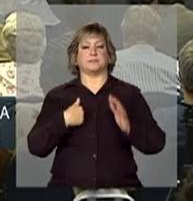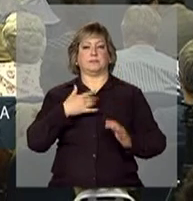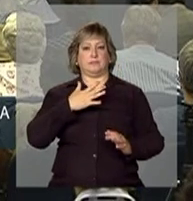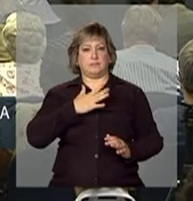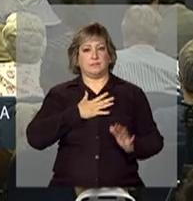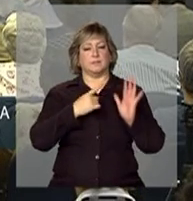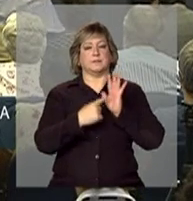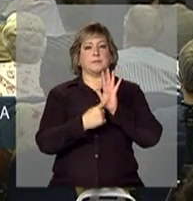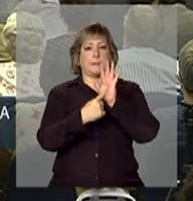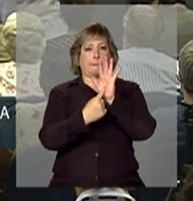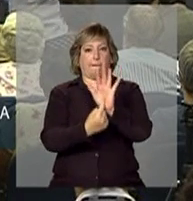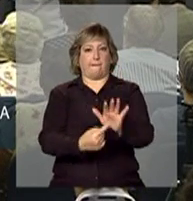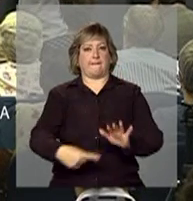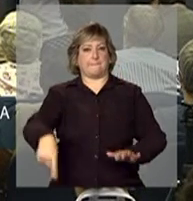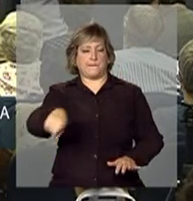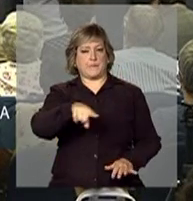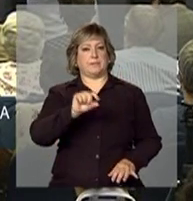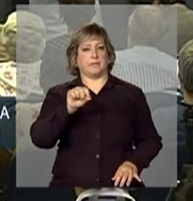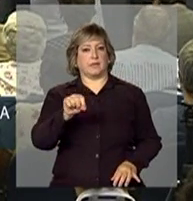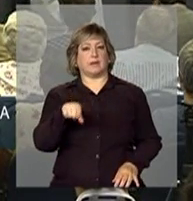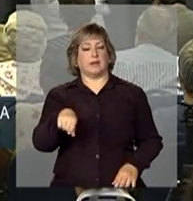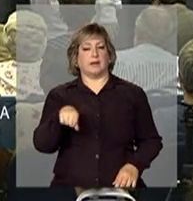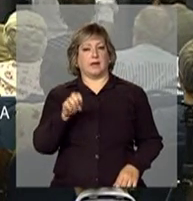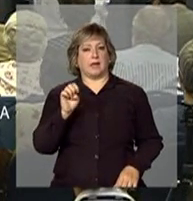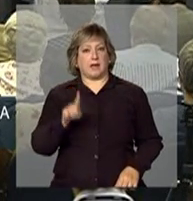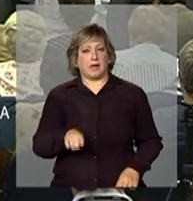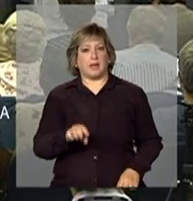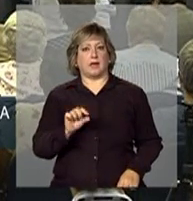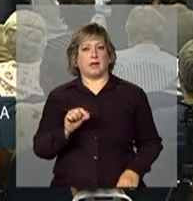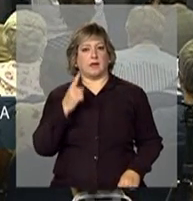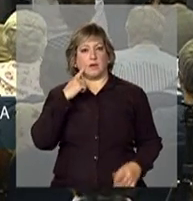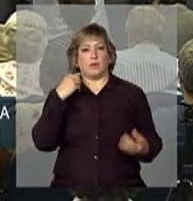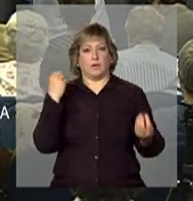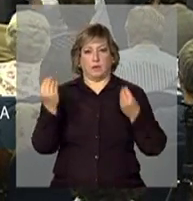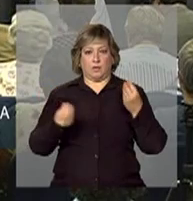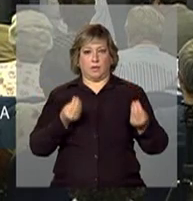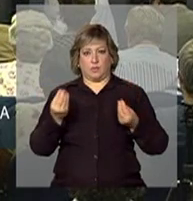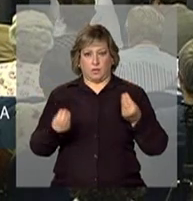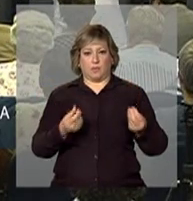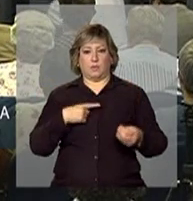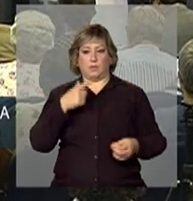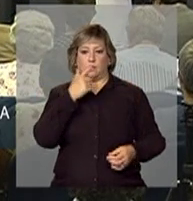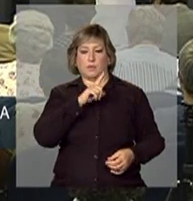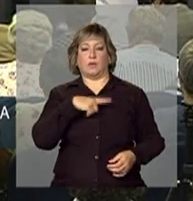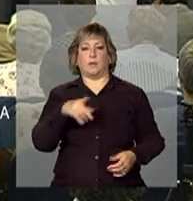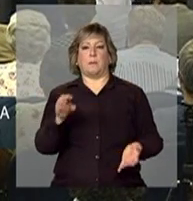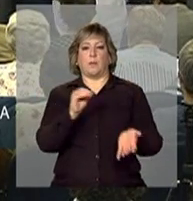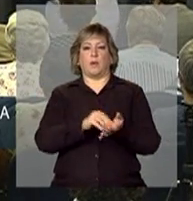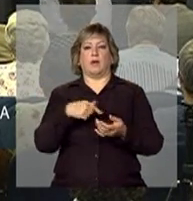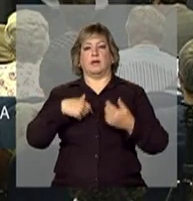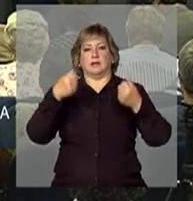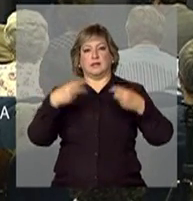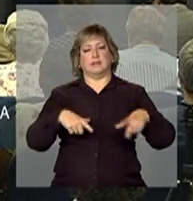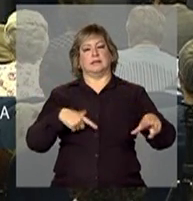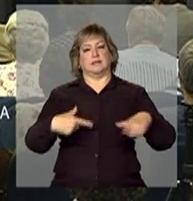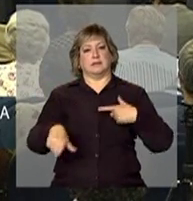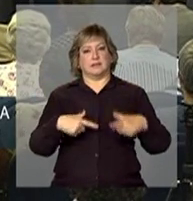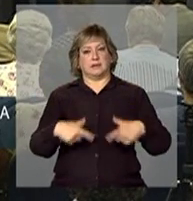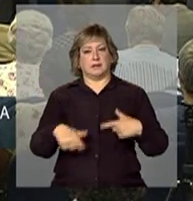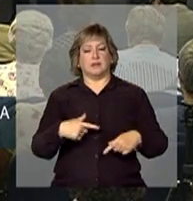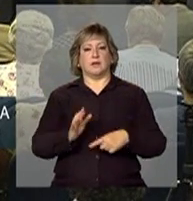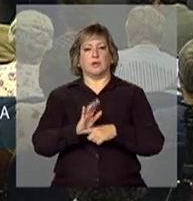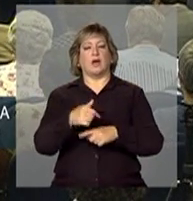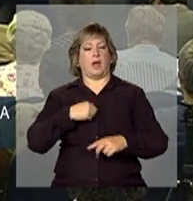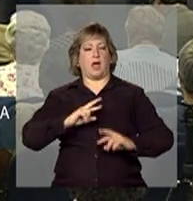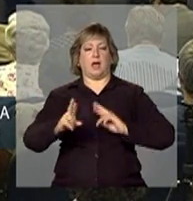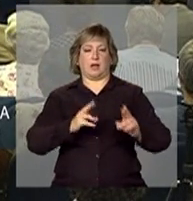de apresentar a vocês. Essa é uma hipótese cara à comissária Rosa, que me botou para fazer esse trabalho. E acho que o resultado